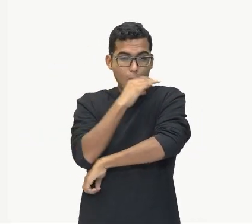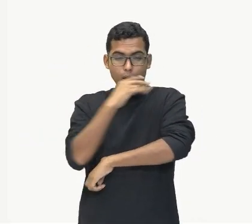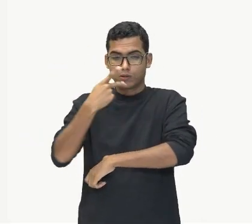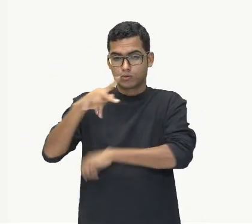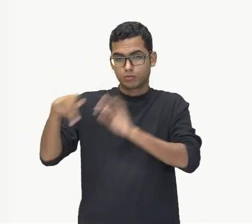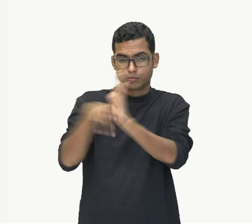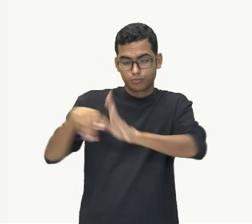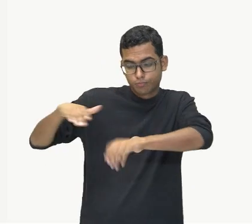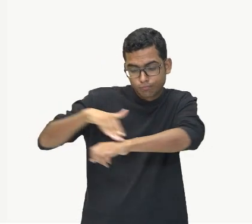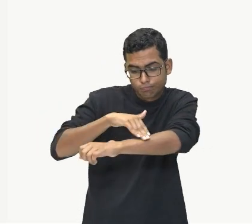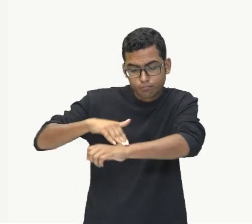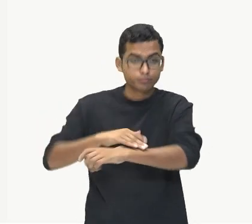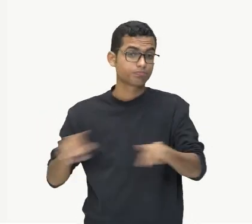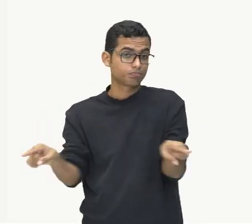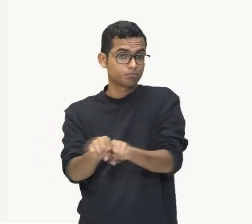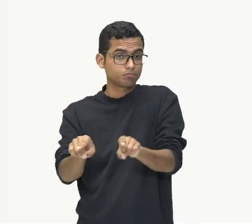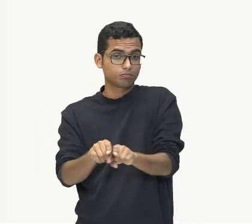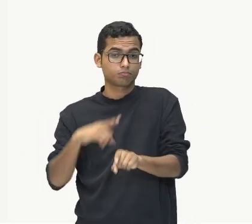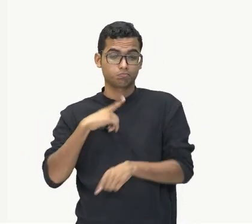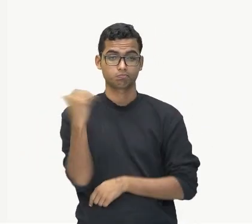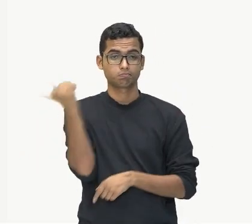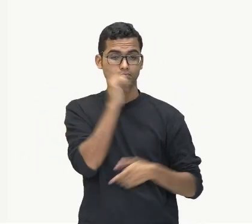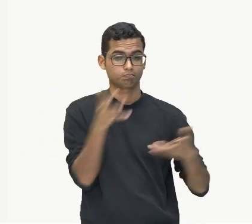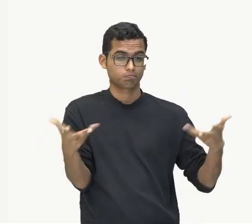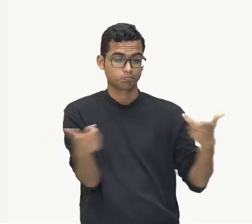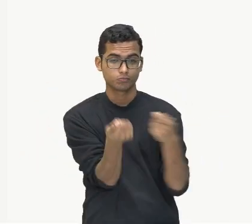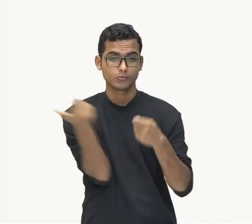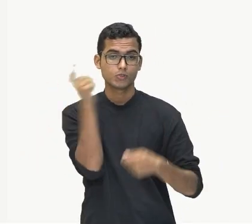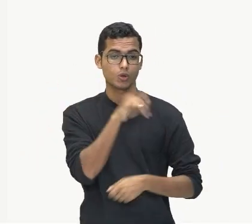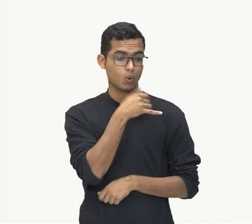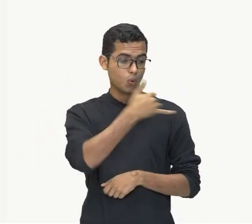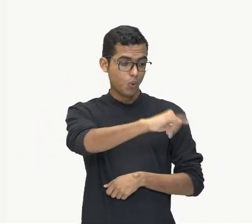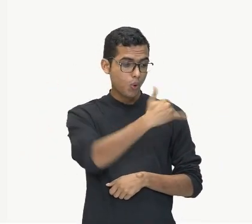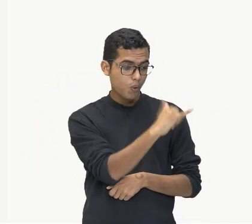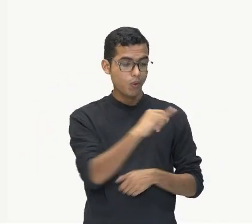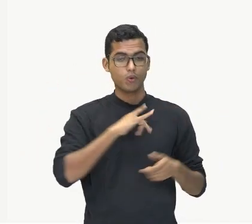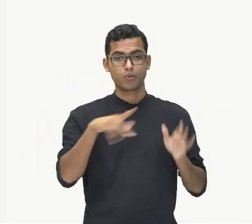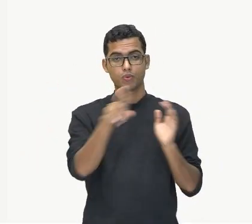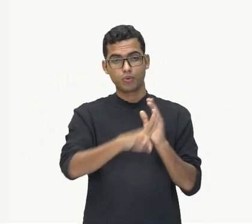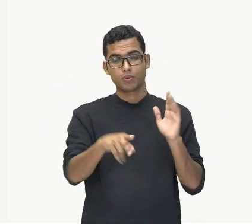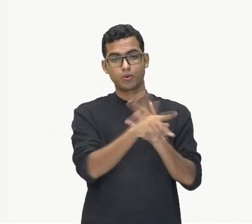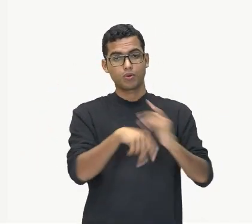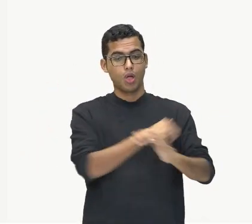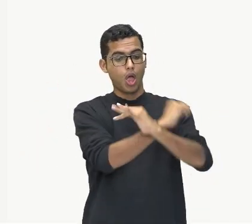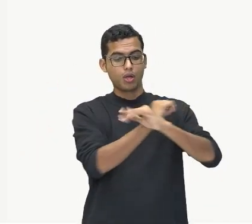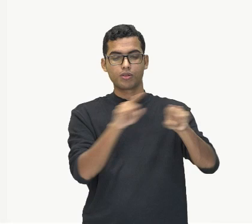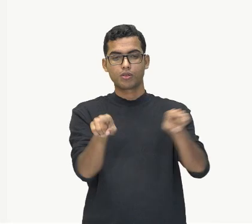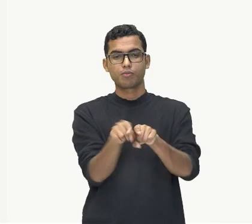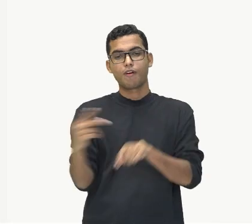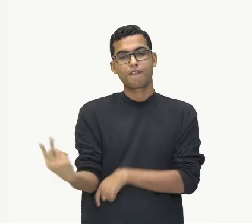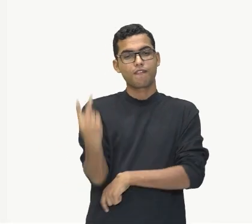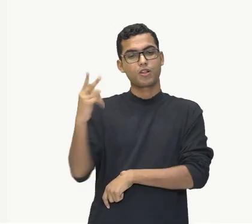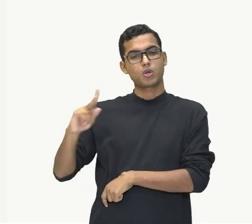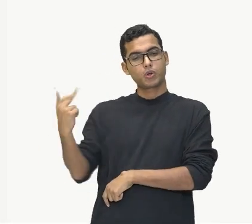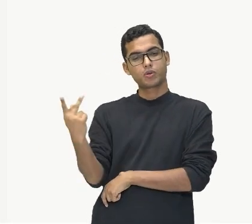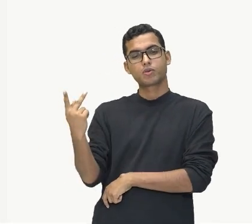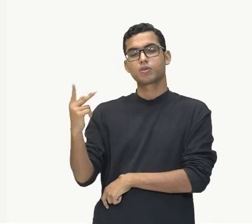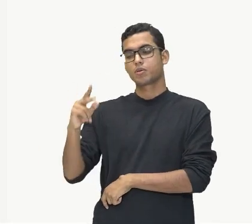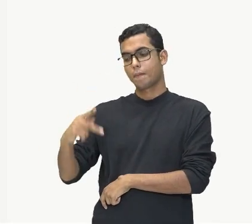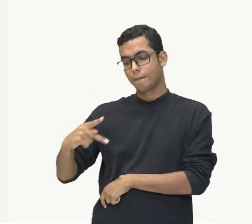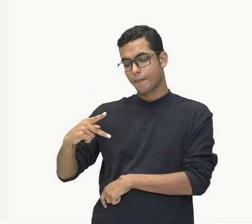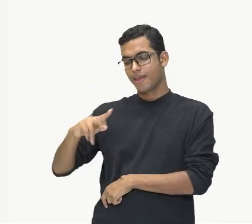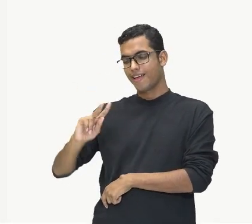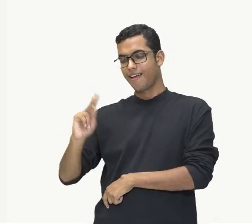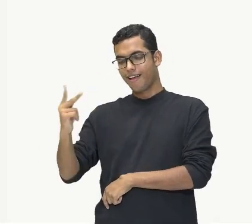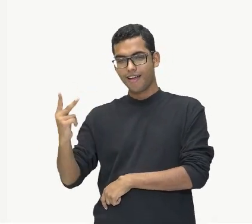São bons condutores de eletricidade, seus valores de pH são sempre inferiores a 7, então